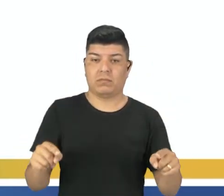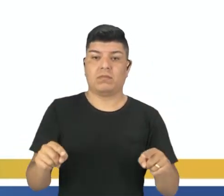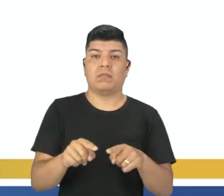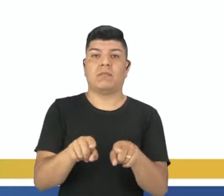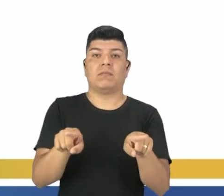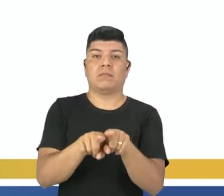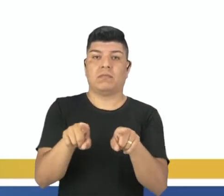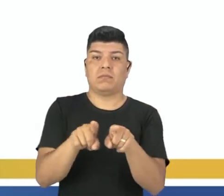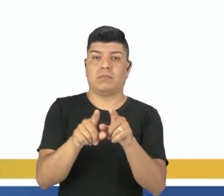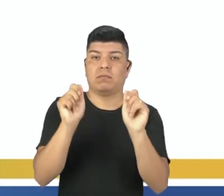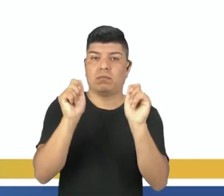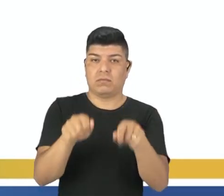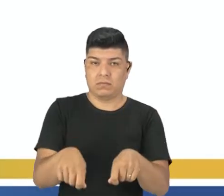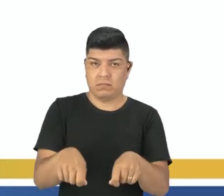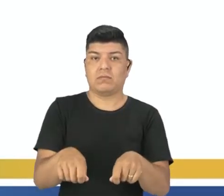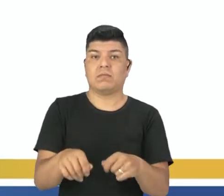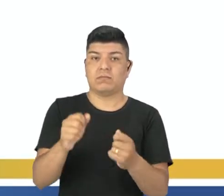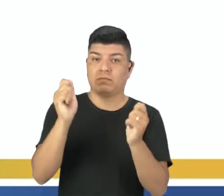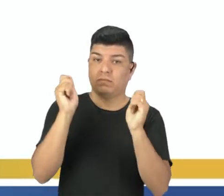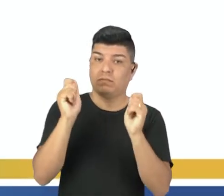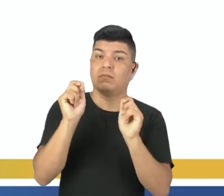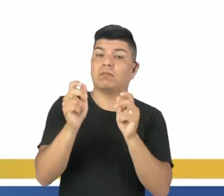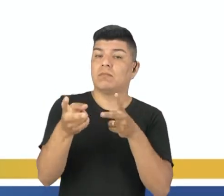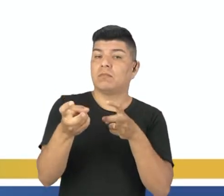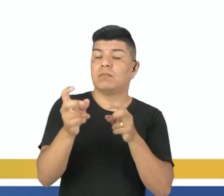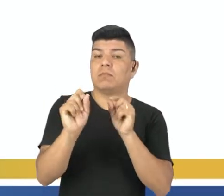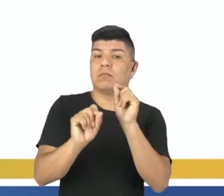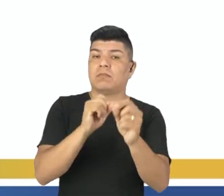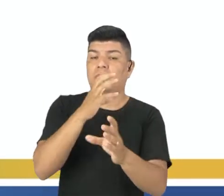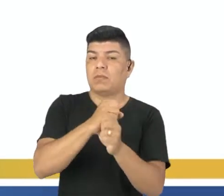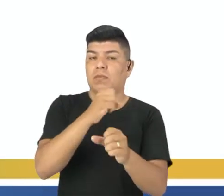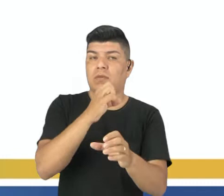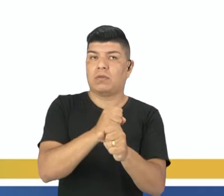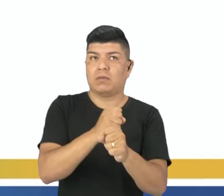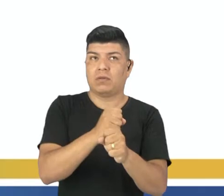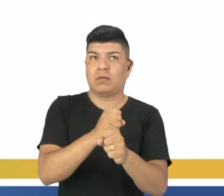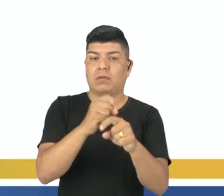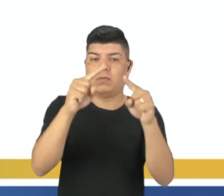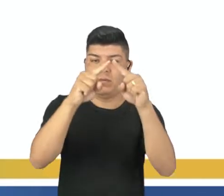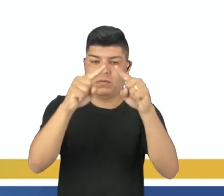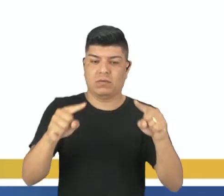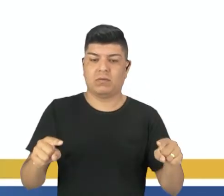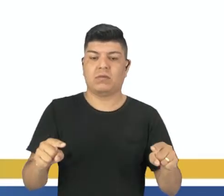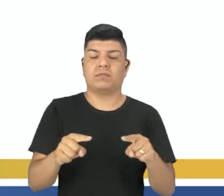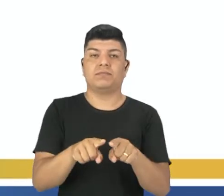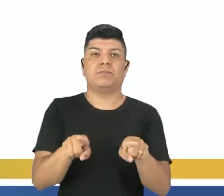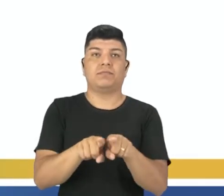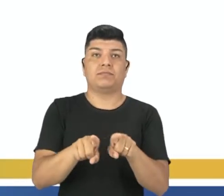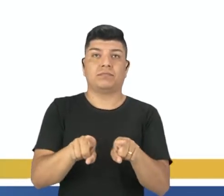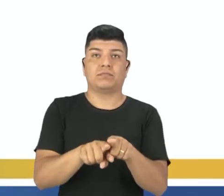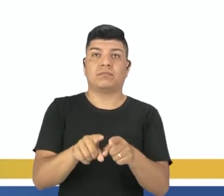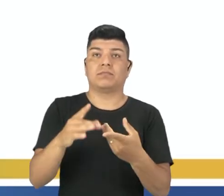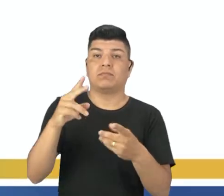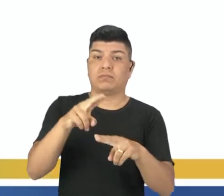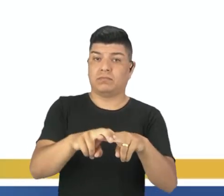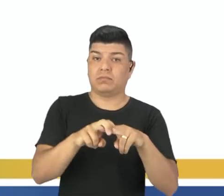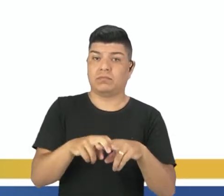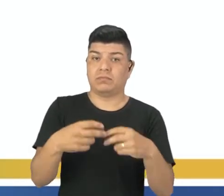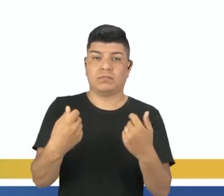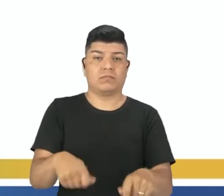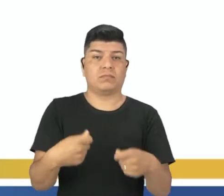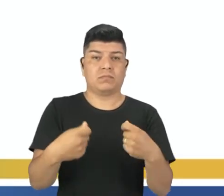também podemos obter uma fórmula que né que nos permite calcular as áreas dos triângulos aí então para tanto nós